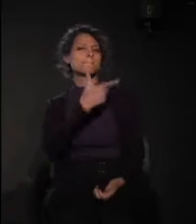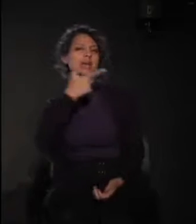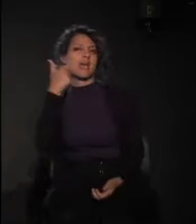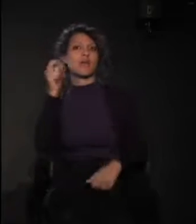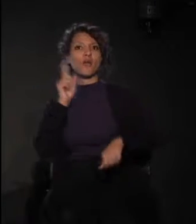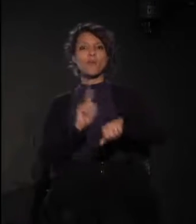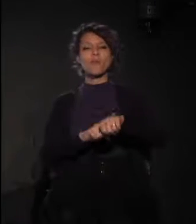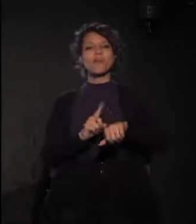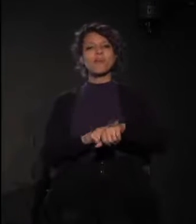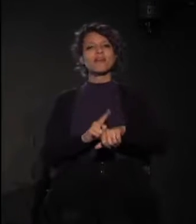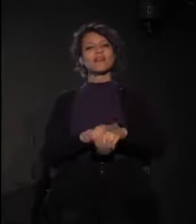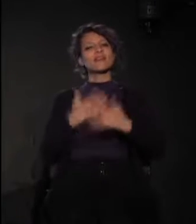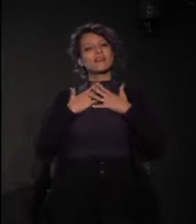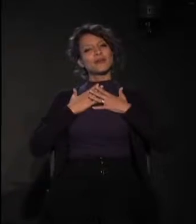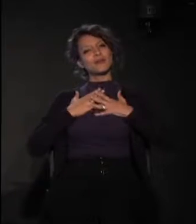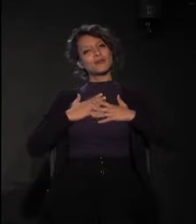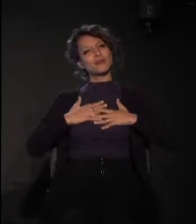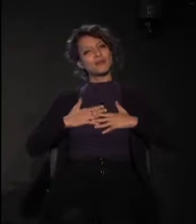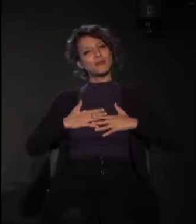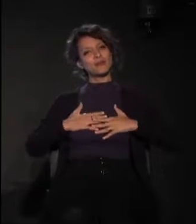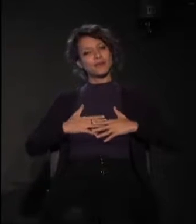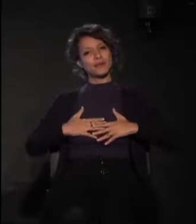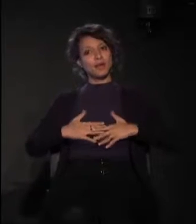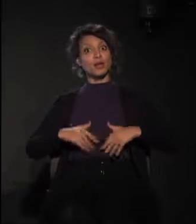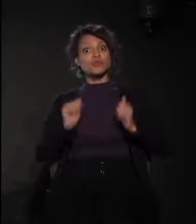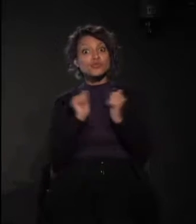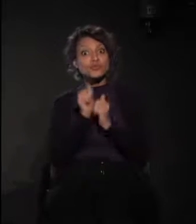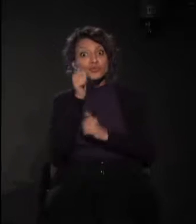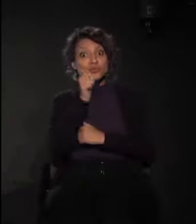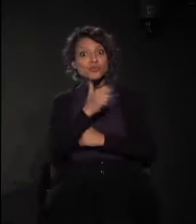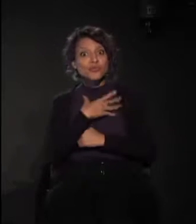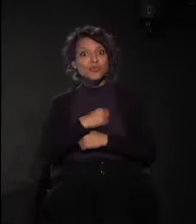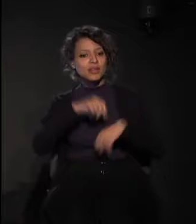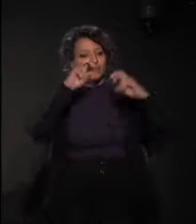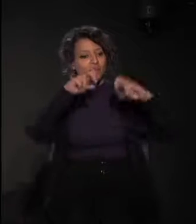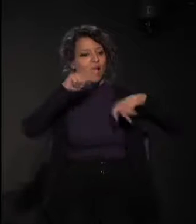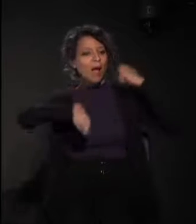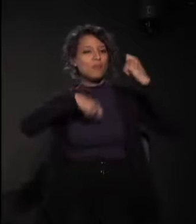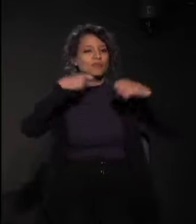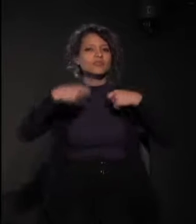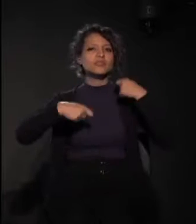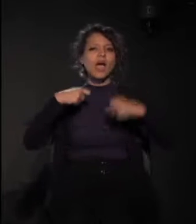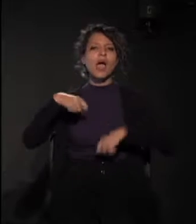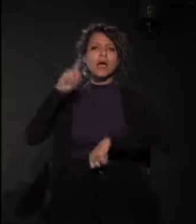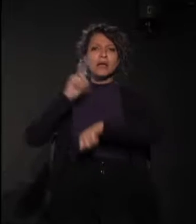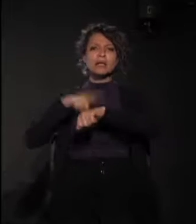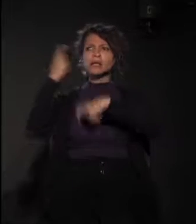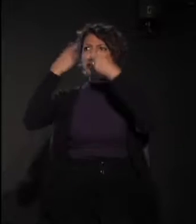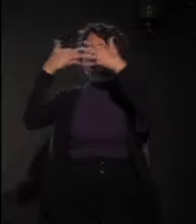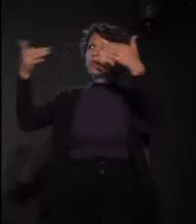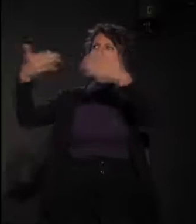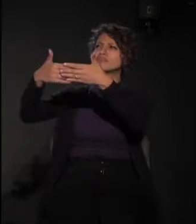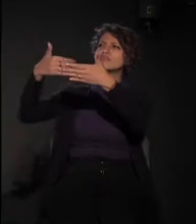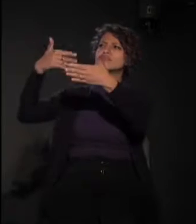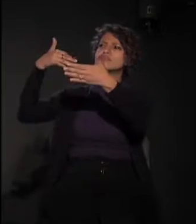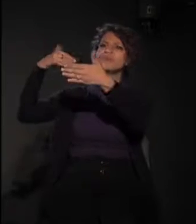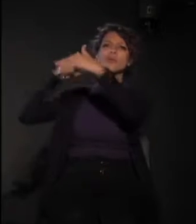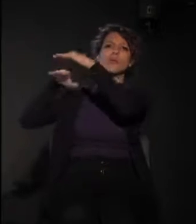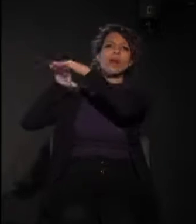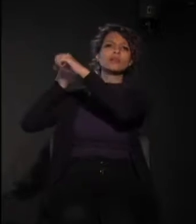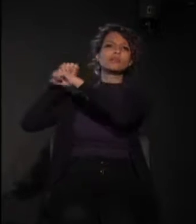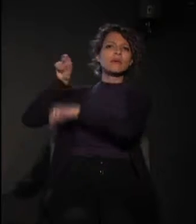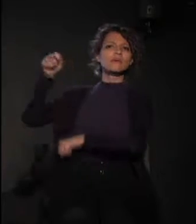almoçar com a filha era suspender o tempo e tudo que vinha junto ainda pulava ou corrosão dos factos